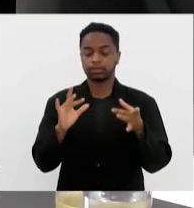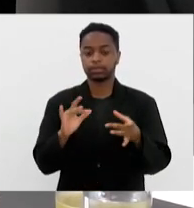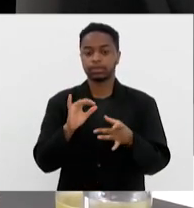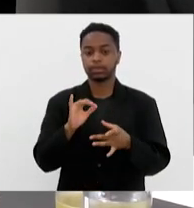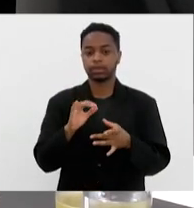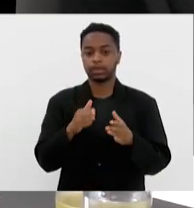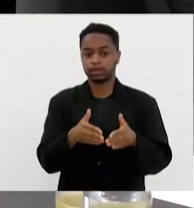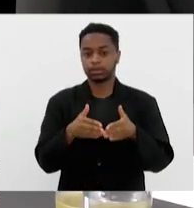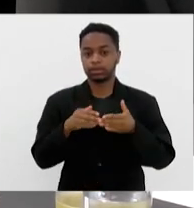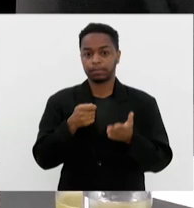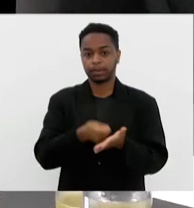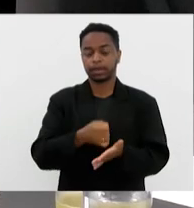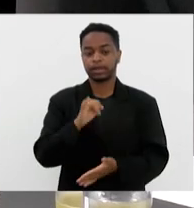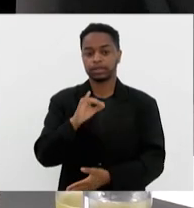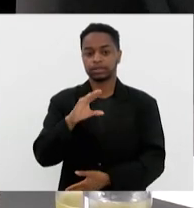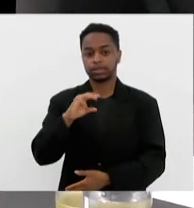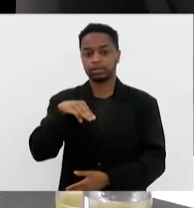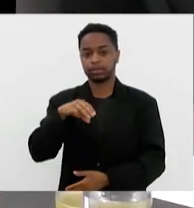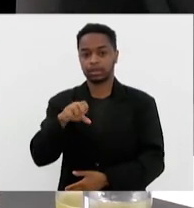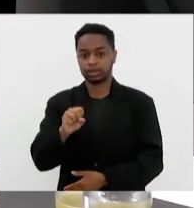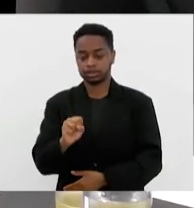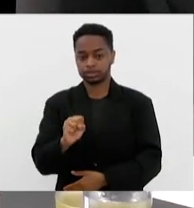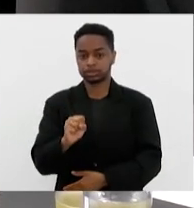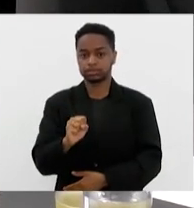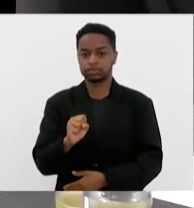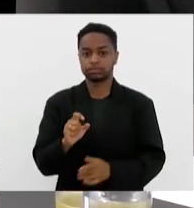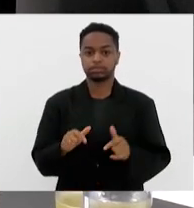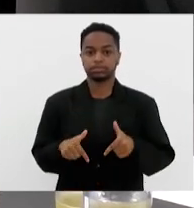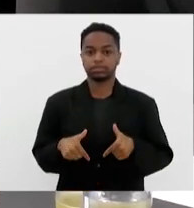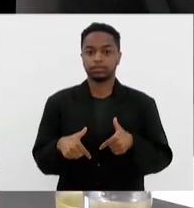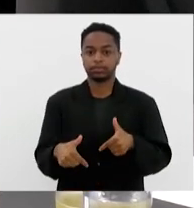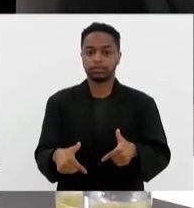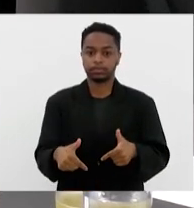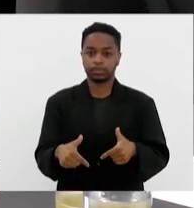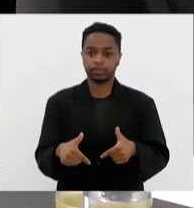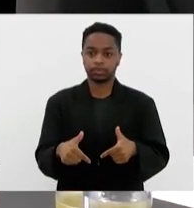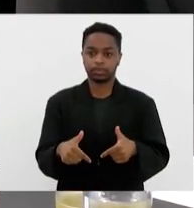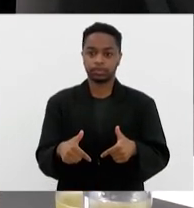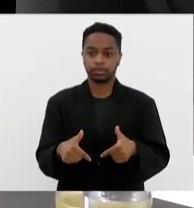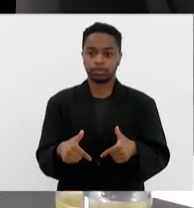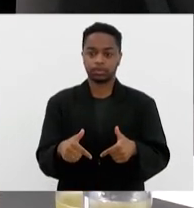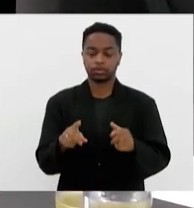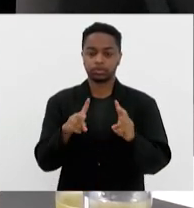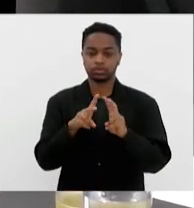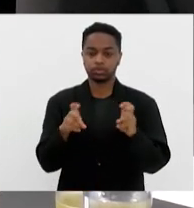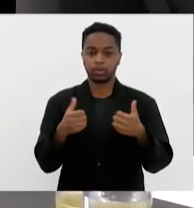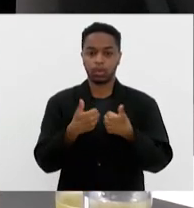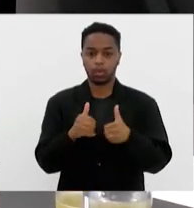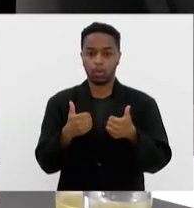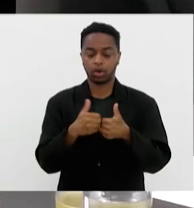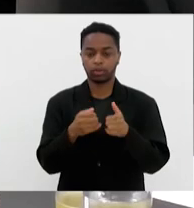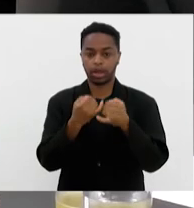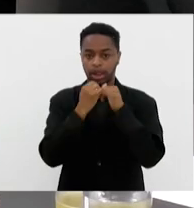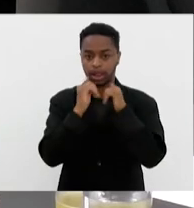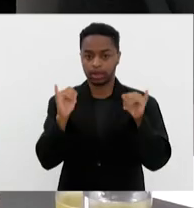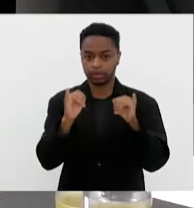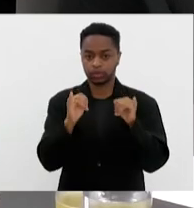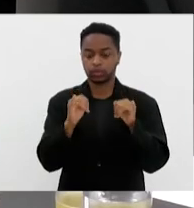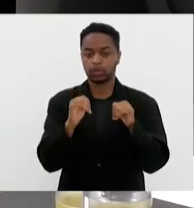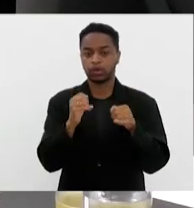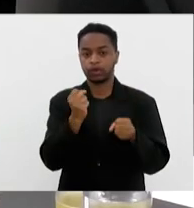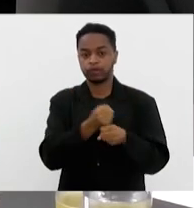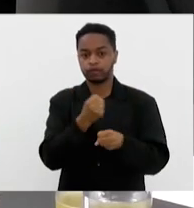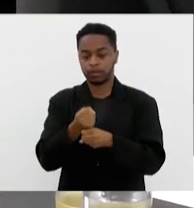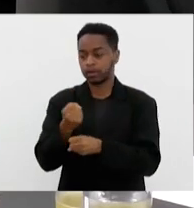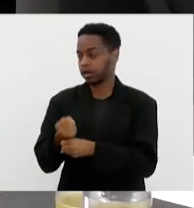sobre Circulação de Mercadorias e Serviços, na operação de saída interna de ônibus elétricos fabricados e ou